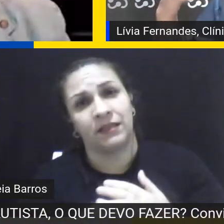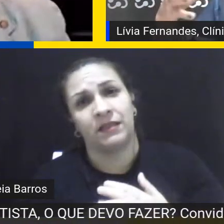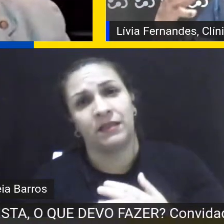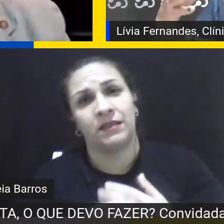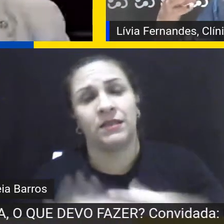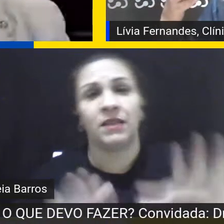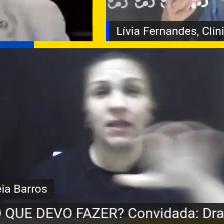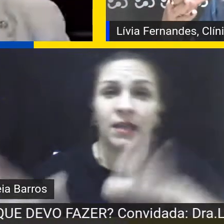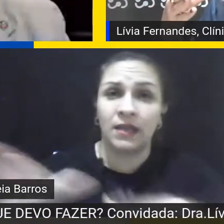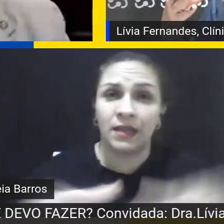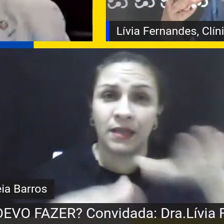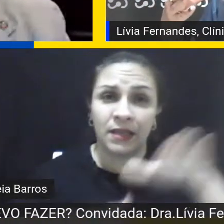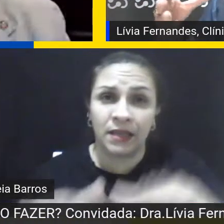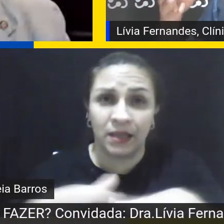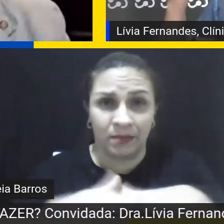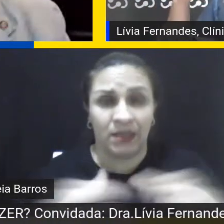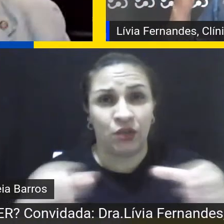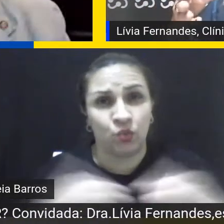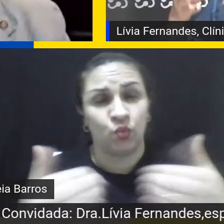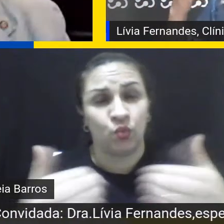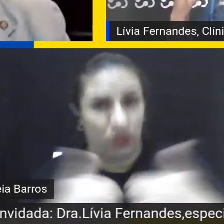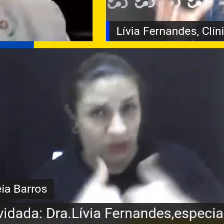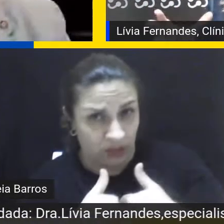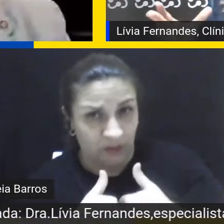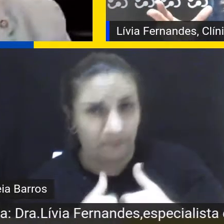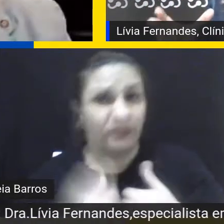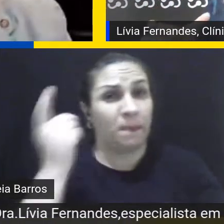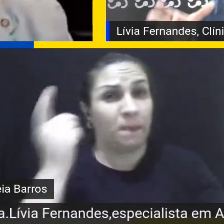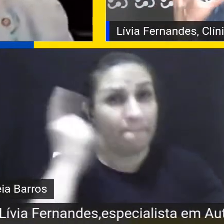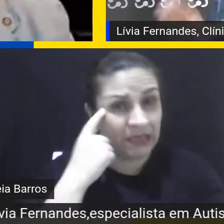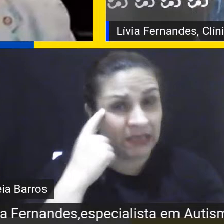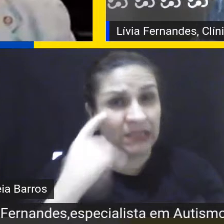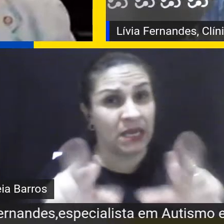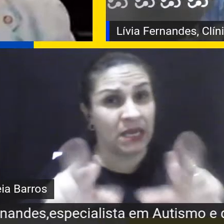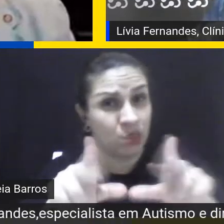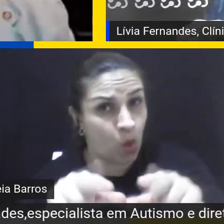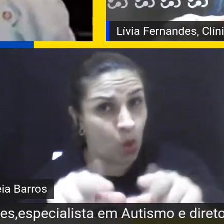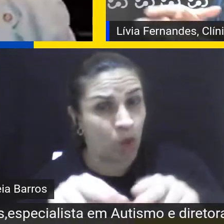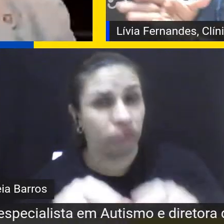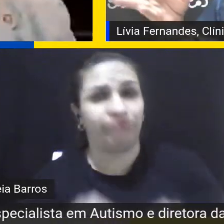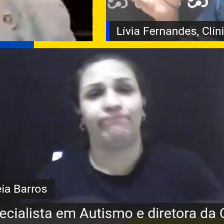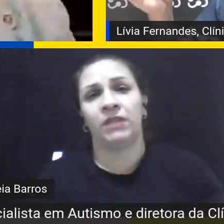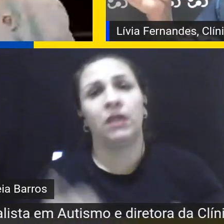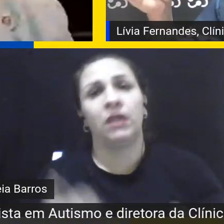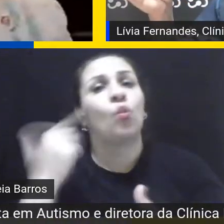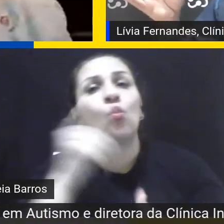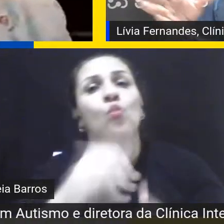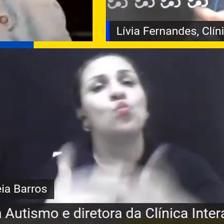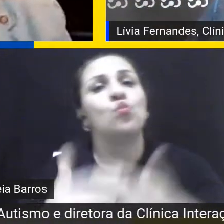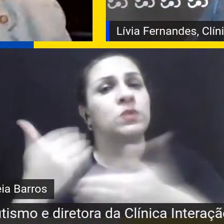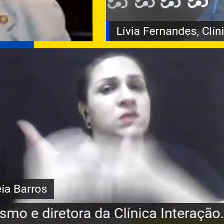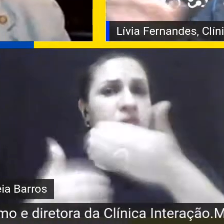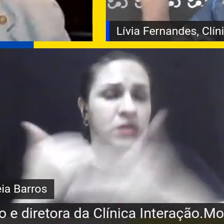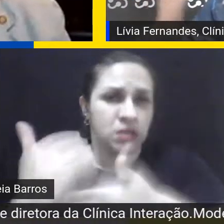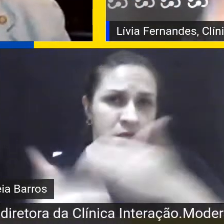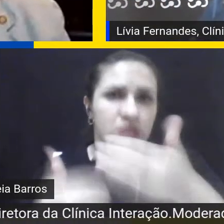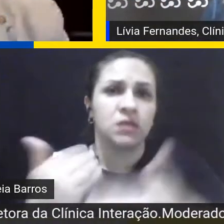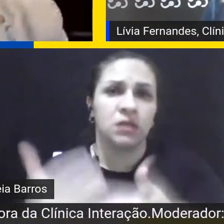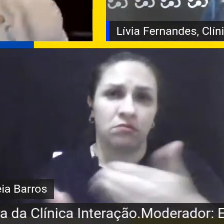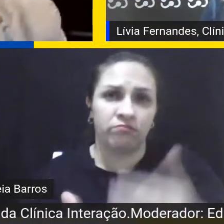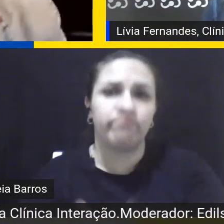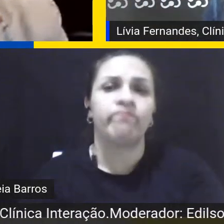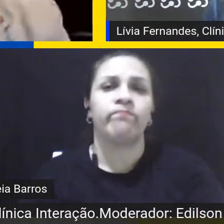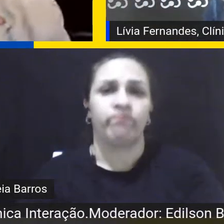isso dentro de uma equipe, pensar igual, para que a gente desenvolva uma linha